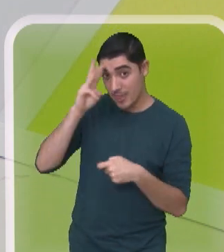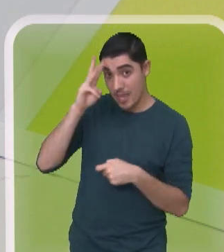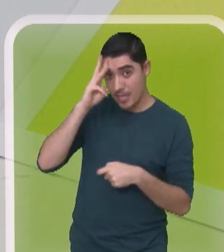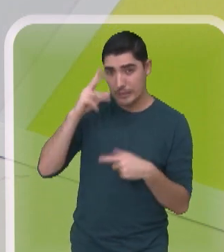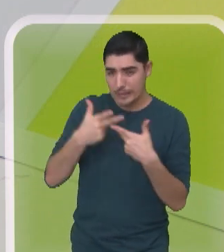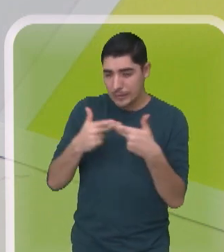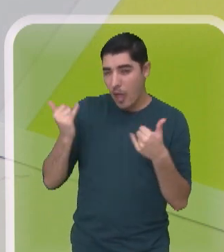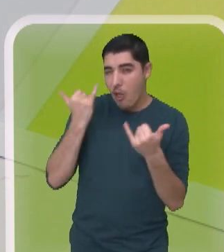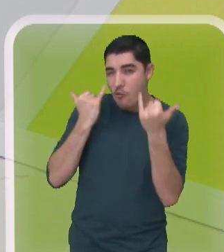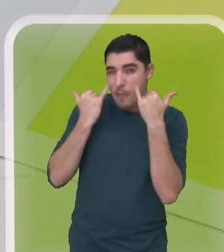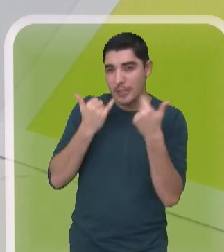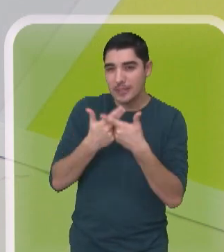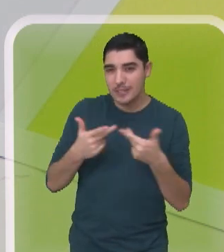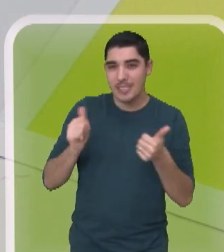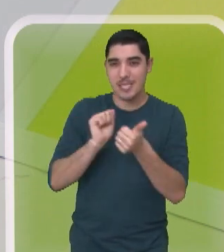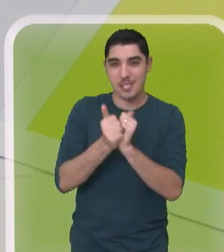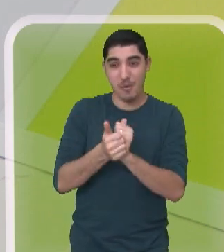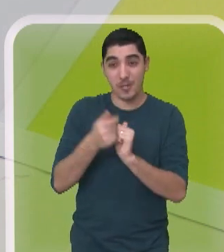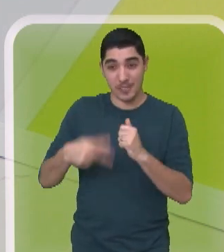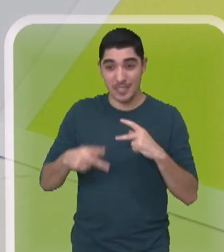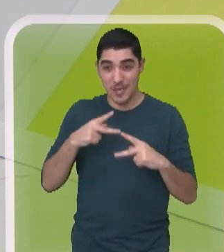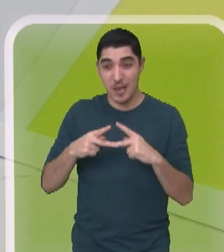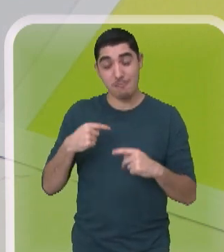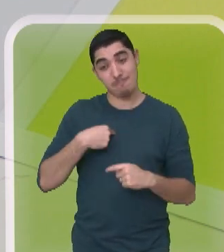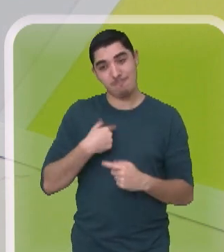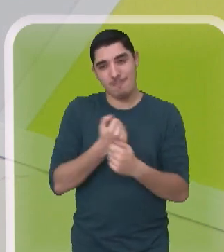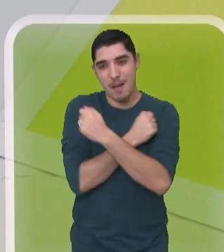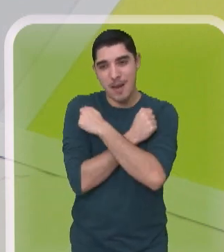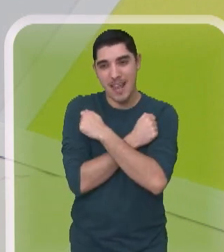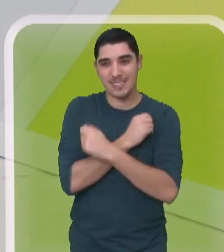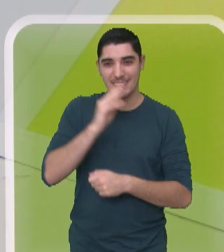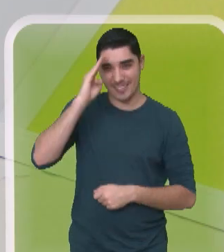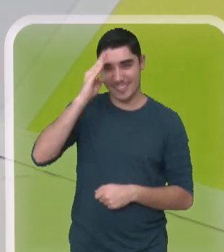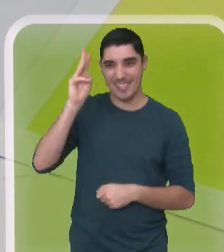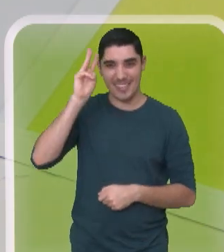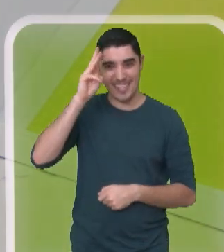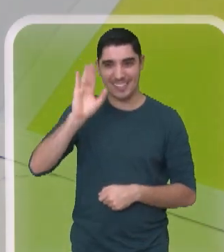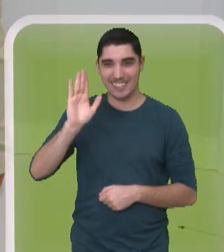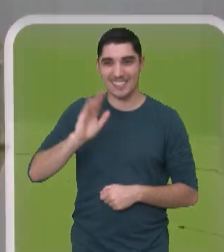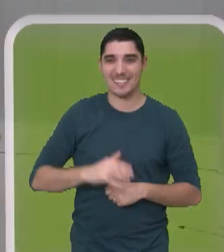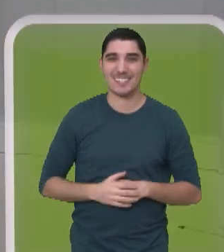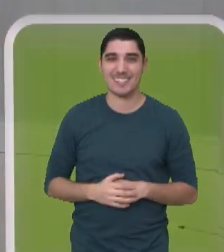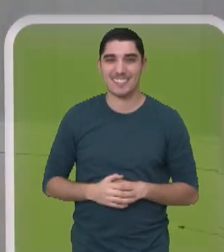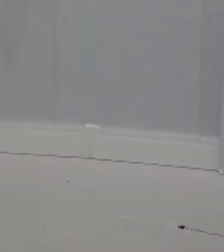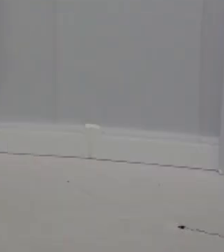com muito mais informação do esporte da nossa cidade. De minha parte, grande abraço. Até terça. Tchau, tchau.